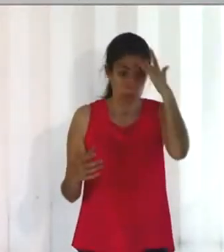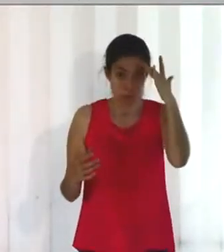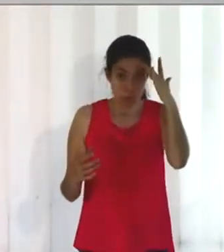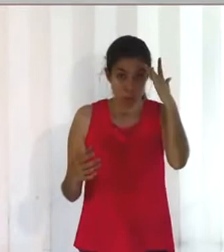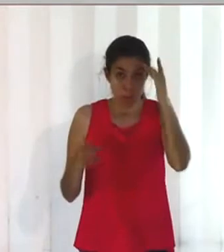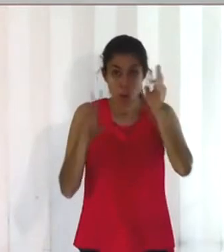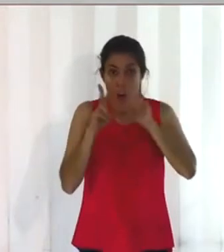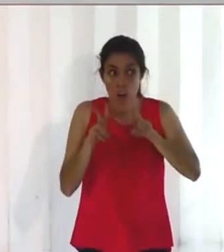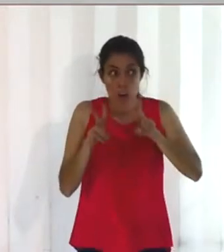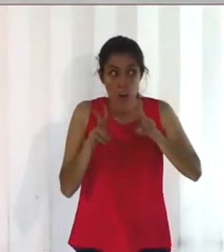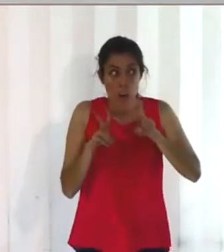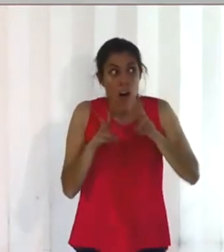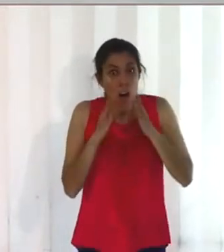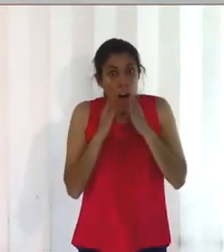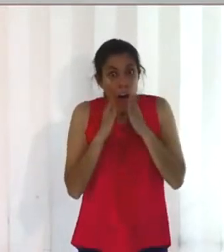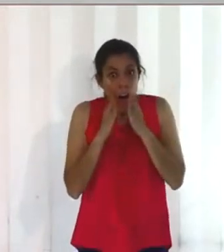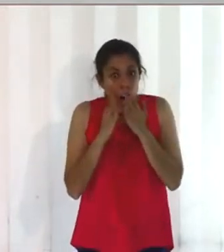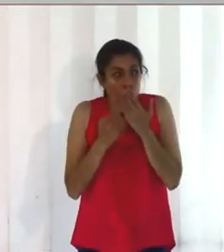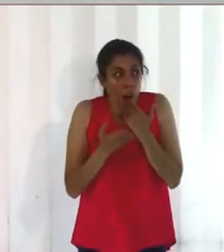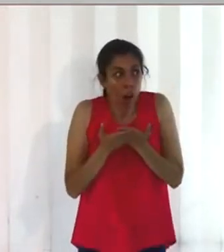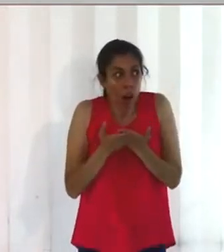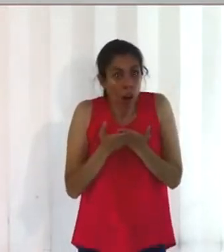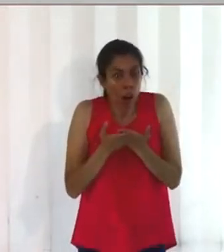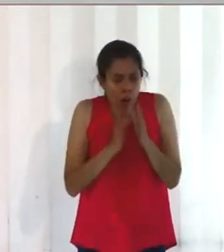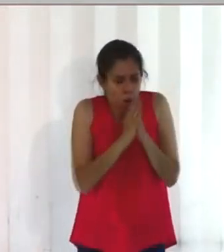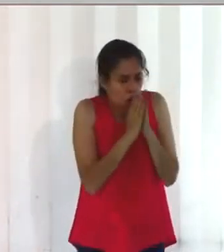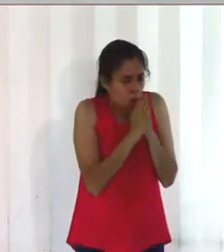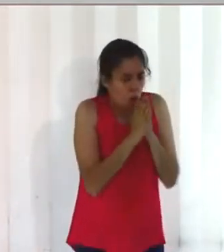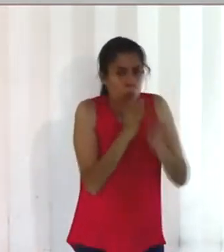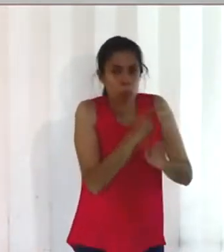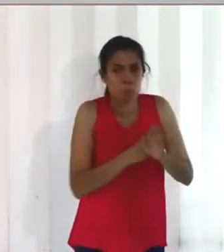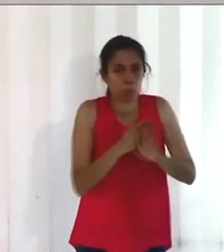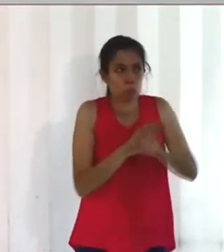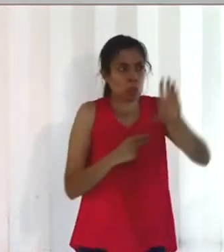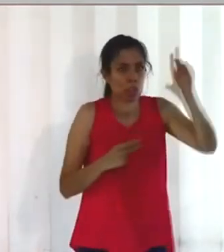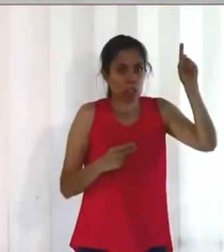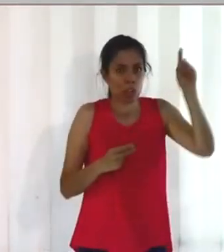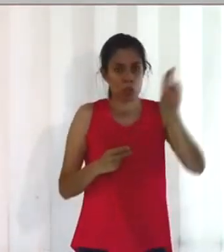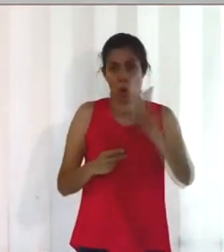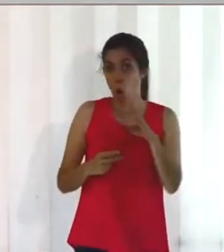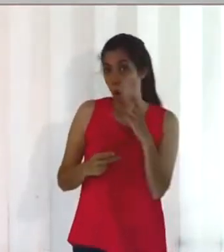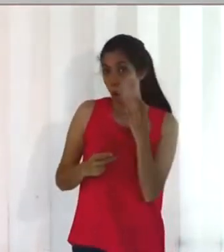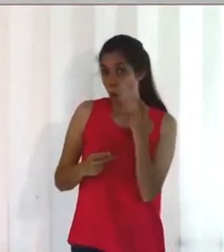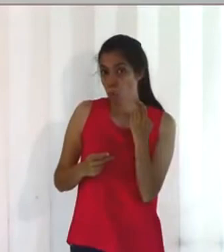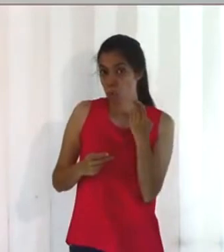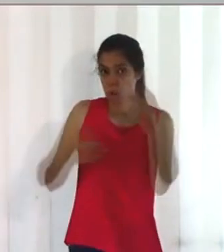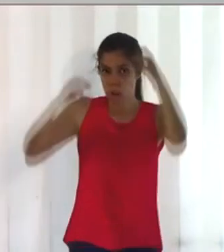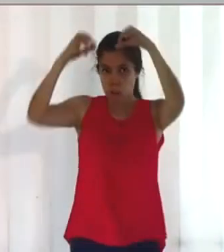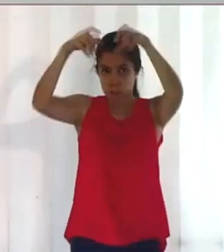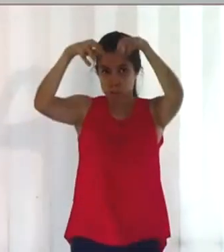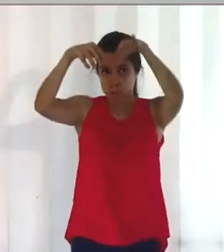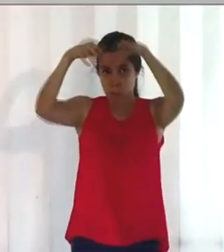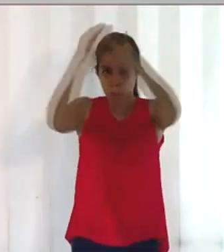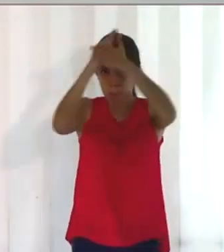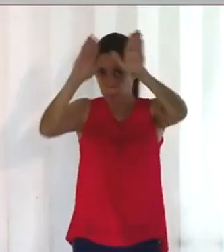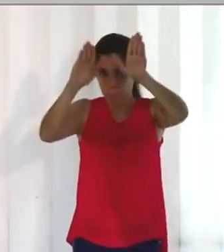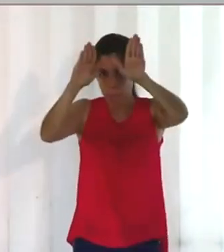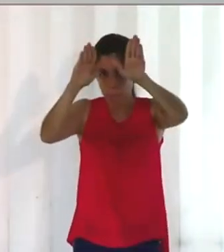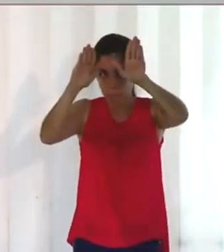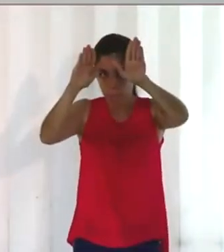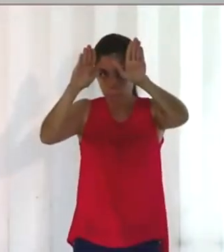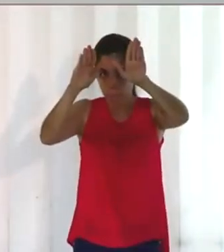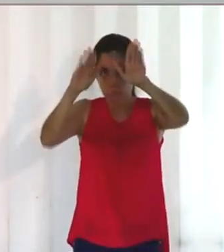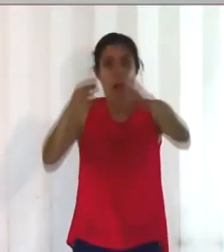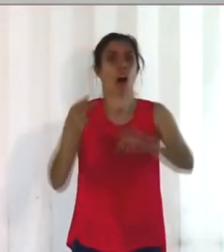tempo atrás, alguns anos atrás, tivemos uma terrível crise hídrica. E a pergunta que fica é, será que